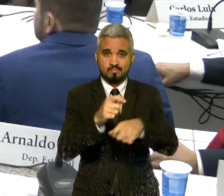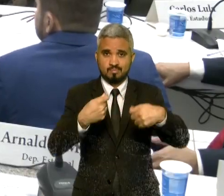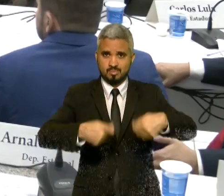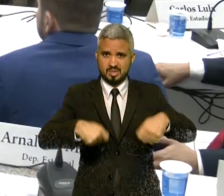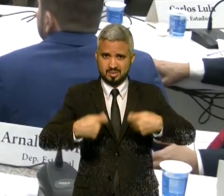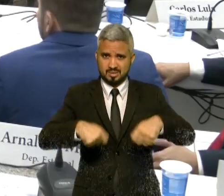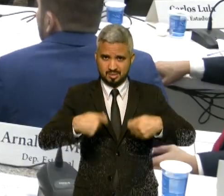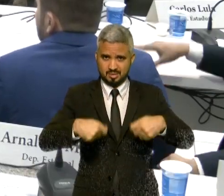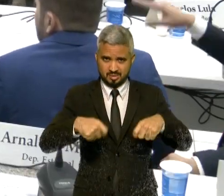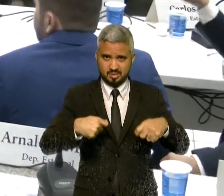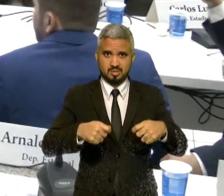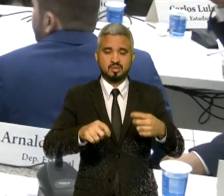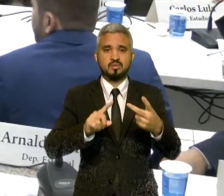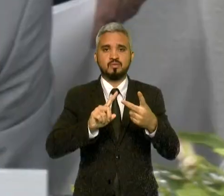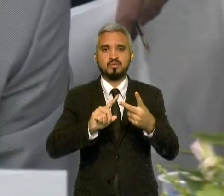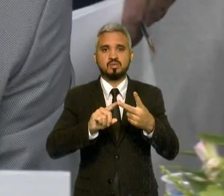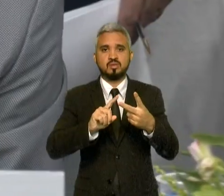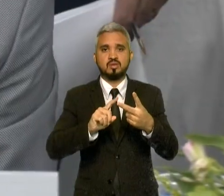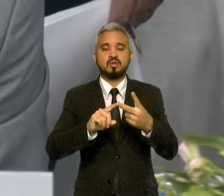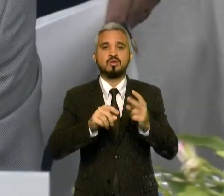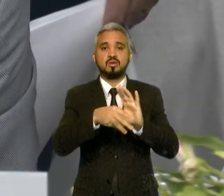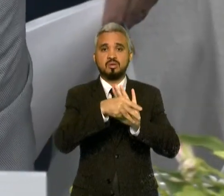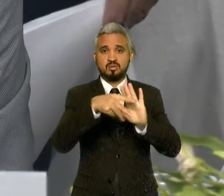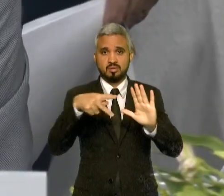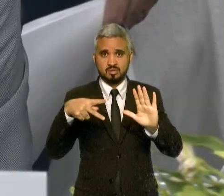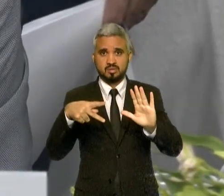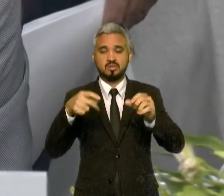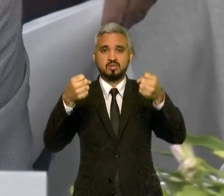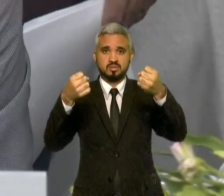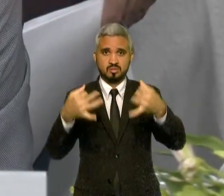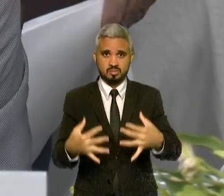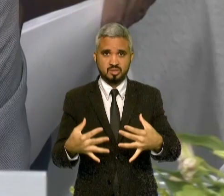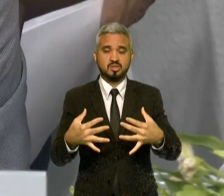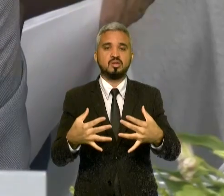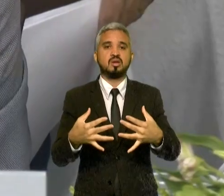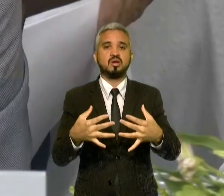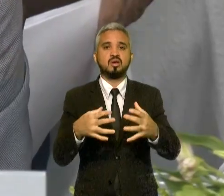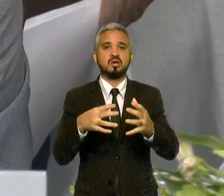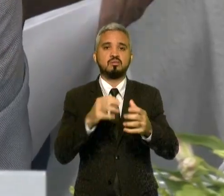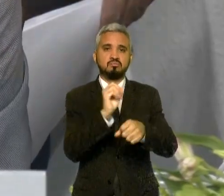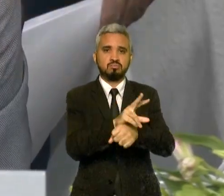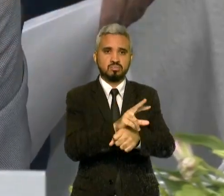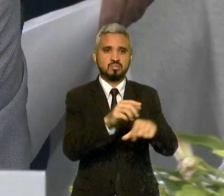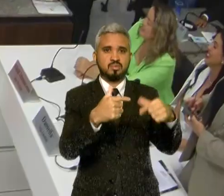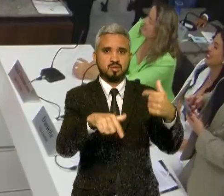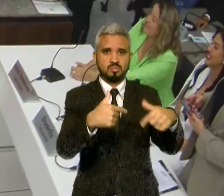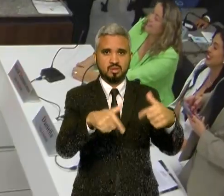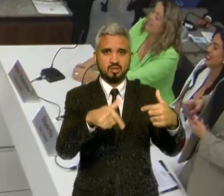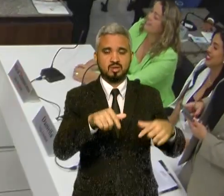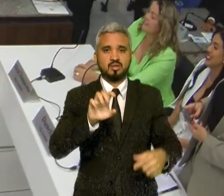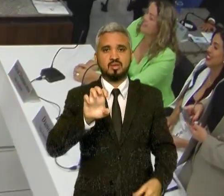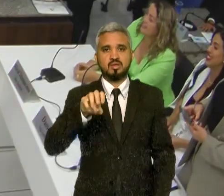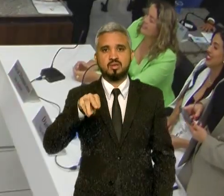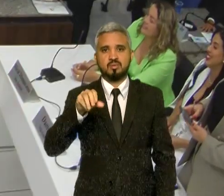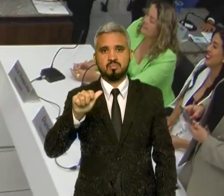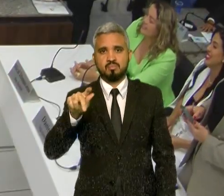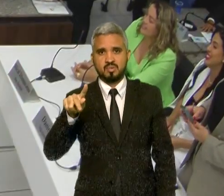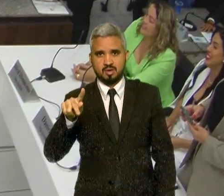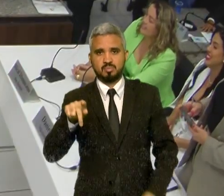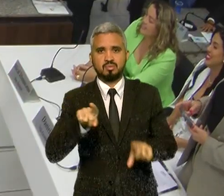público e outra que dispõe sobre a criação de cargos em comissão na Empresa Maranhense de Administração Portuária, EMAP, e da